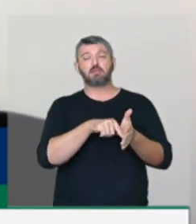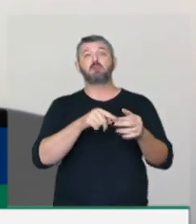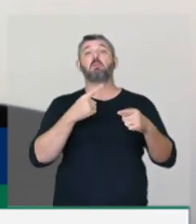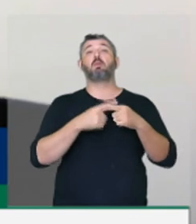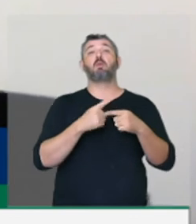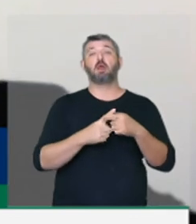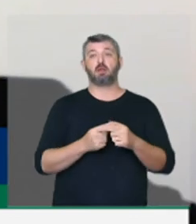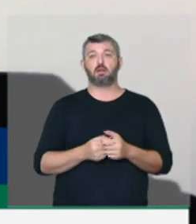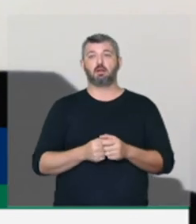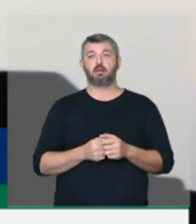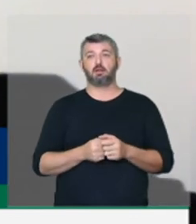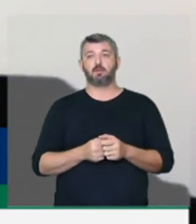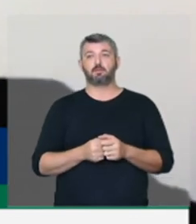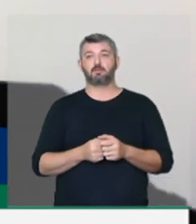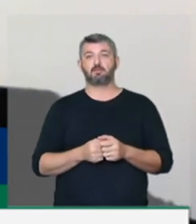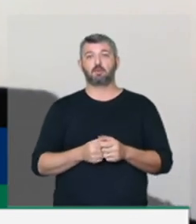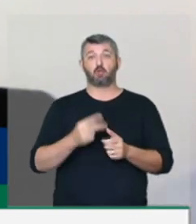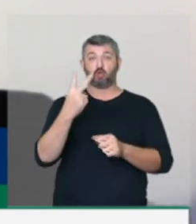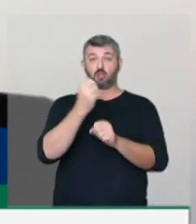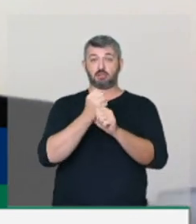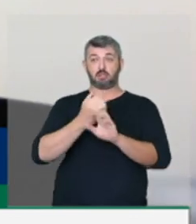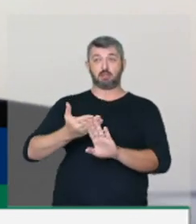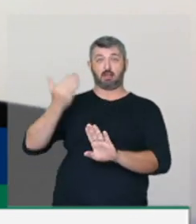falei anteriormente, há 2 anos.